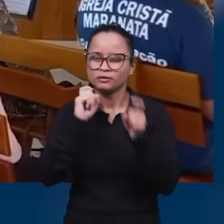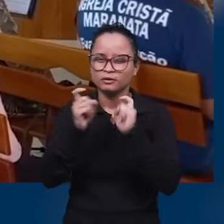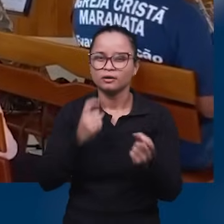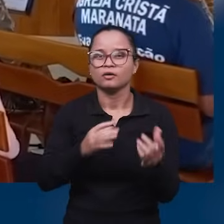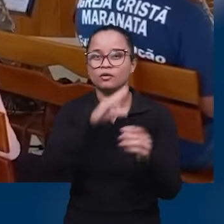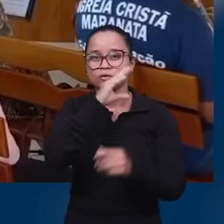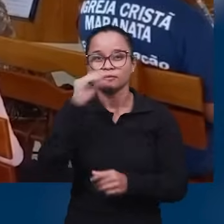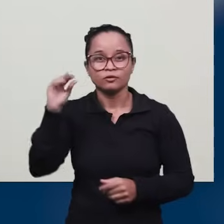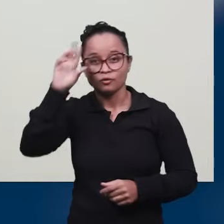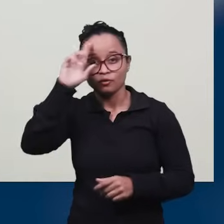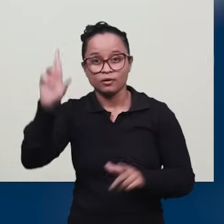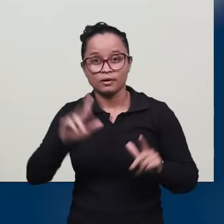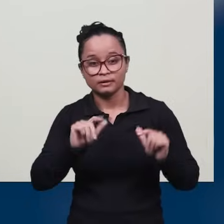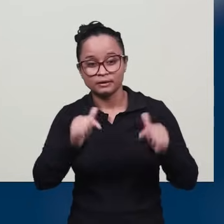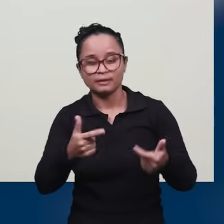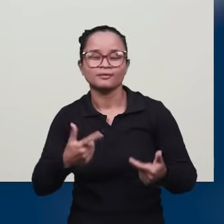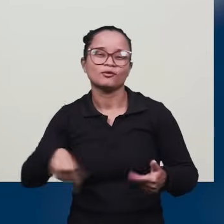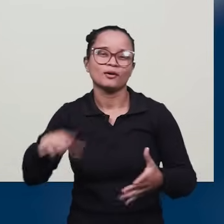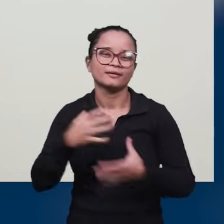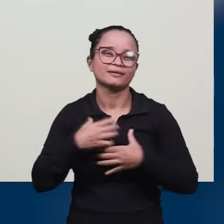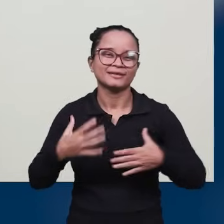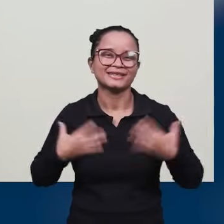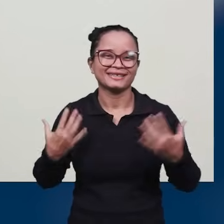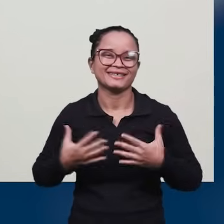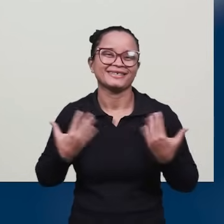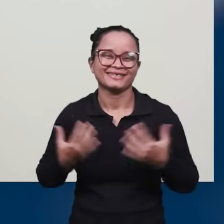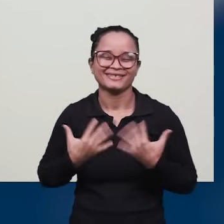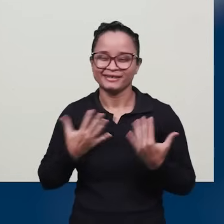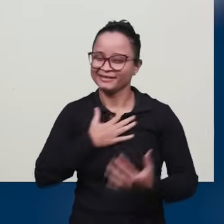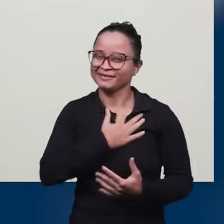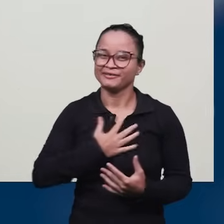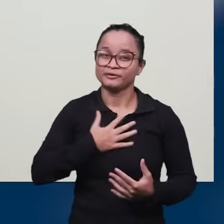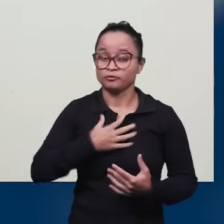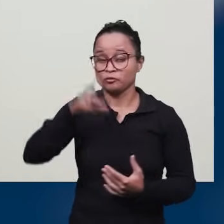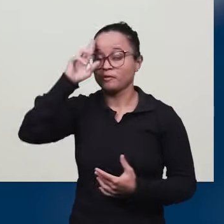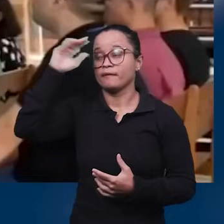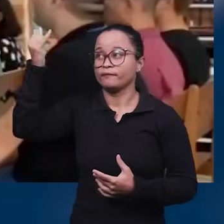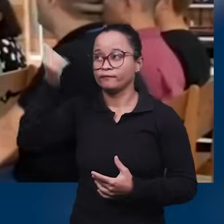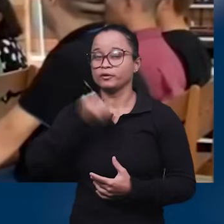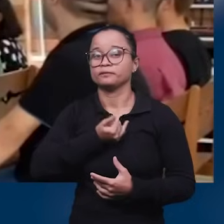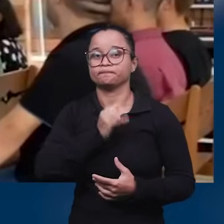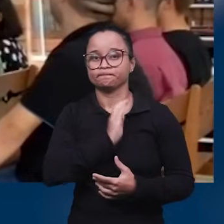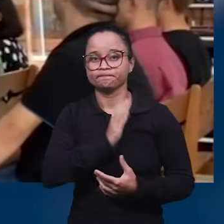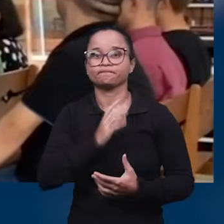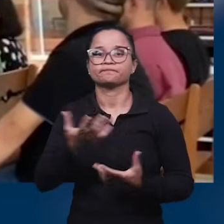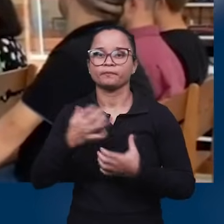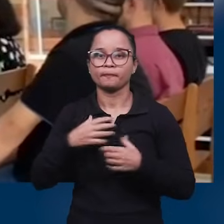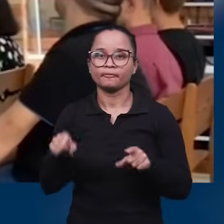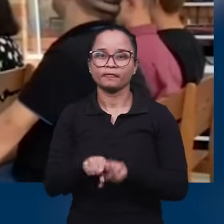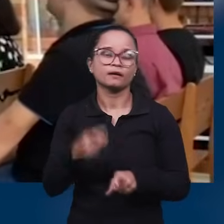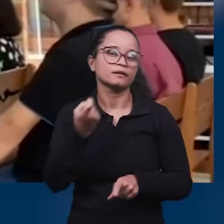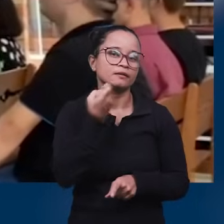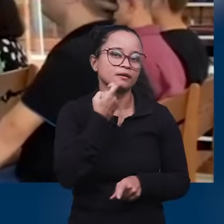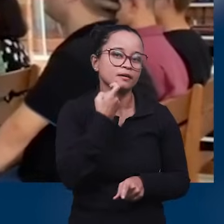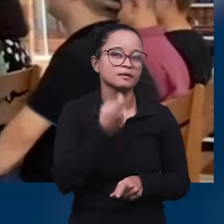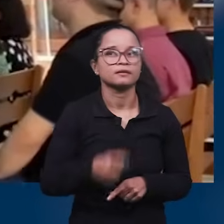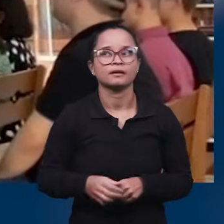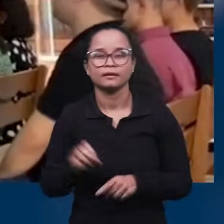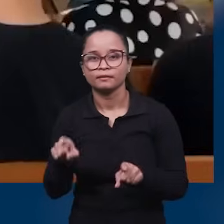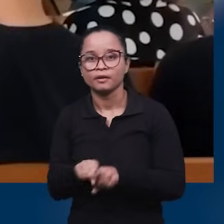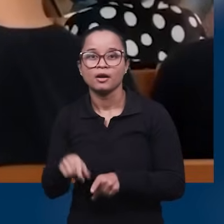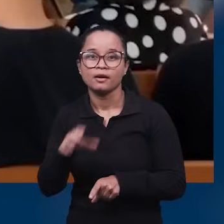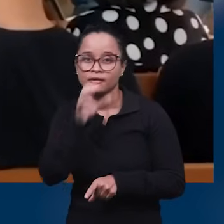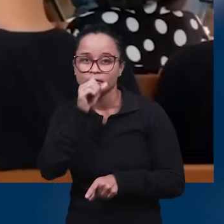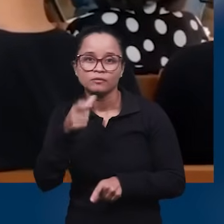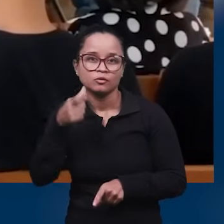ouvindo a voz do Senhor. Na sexta-feira e ontem, sábado, a participação dos grupos de louvor no seminário, onde